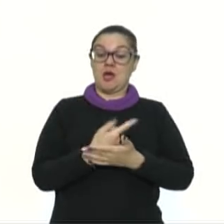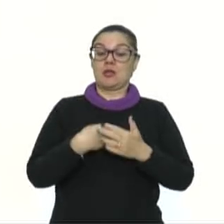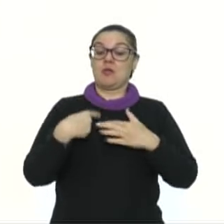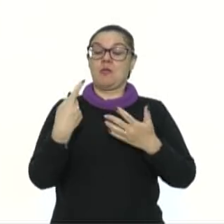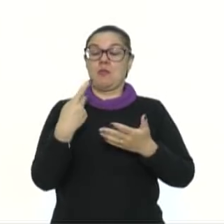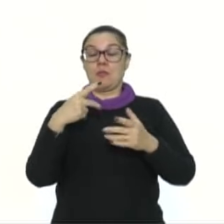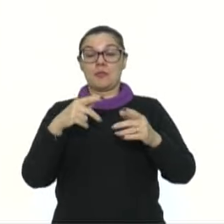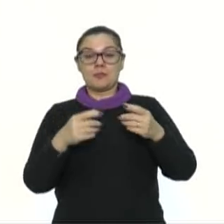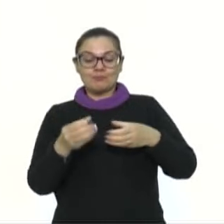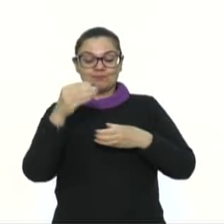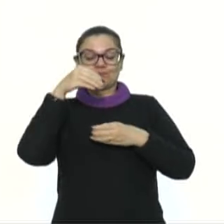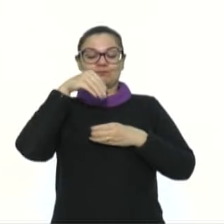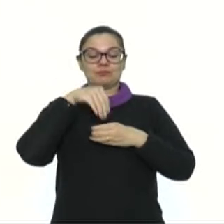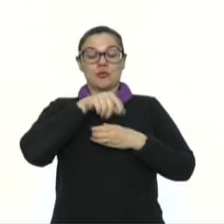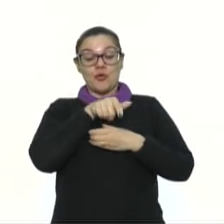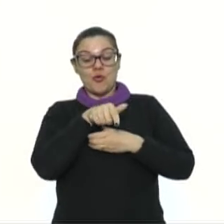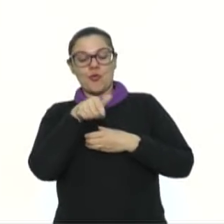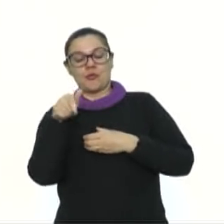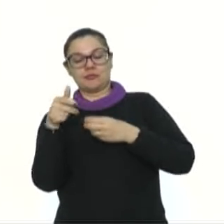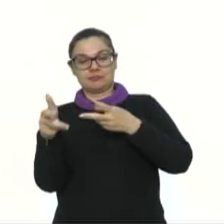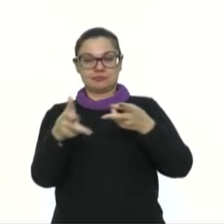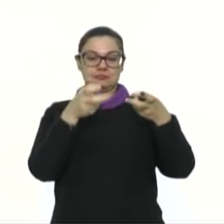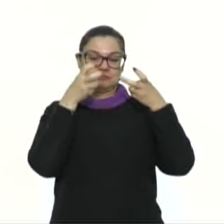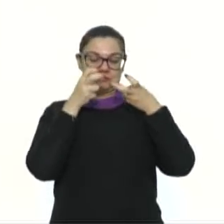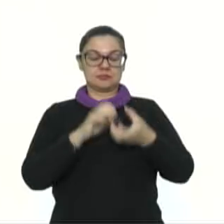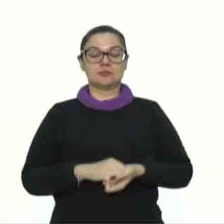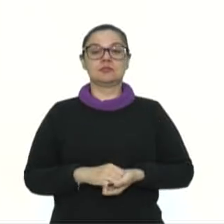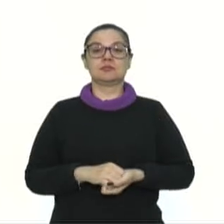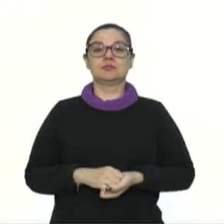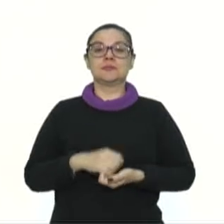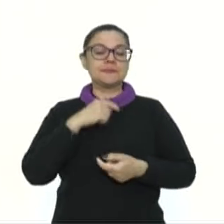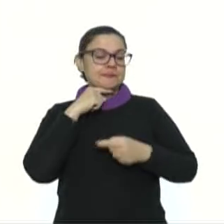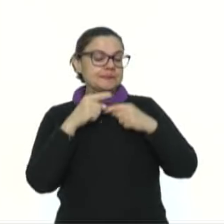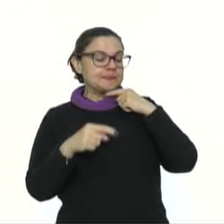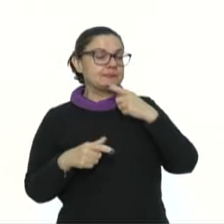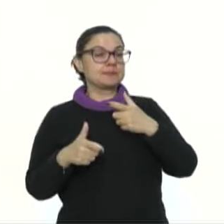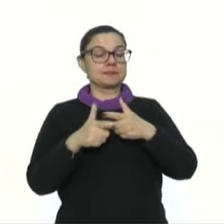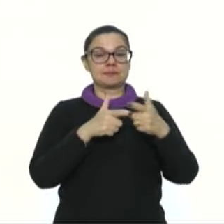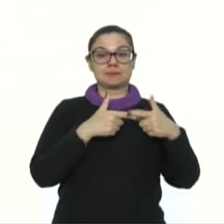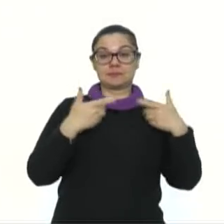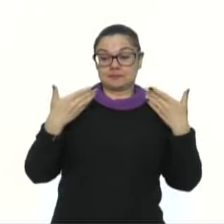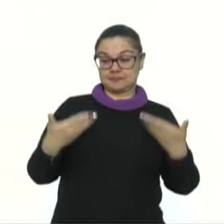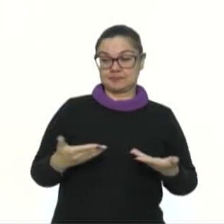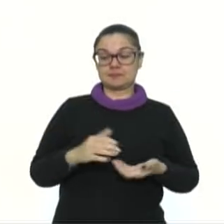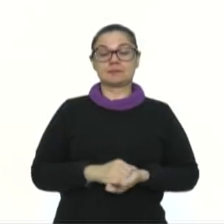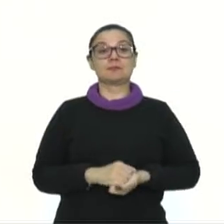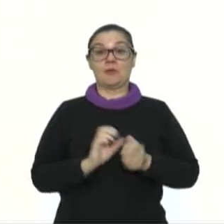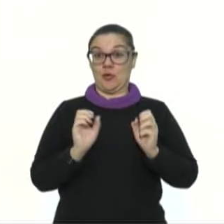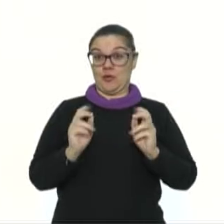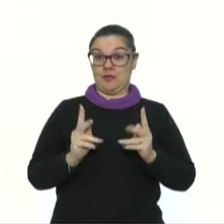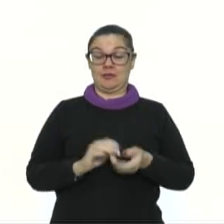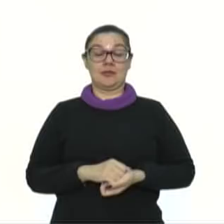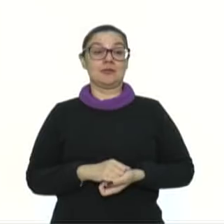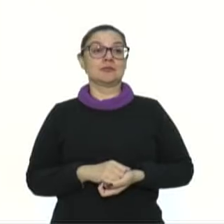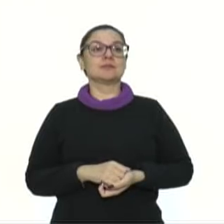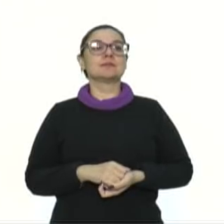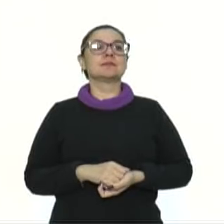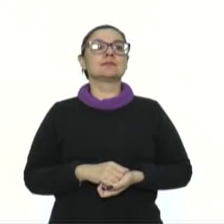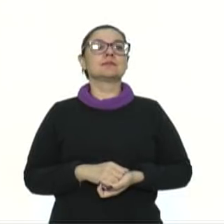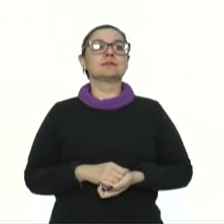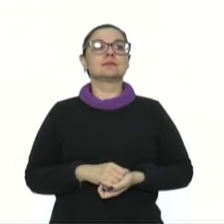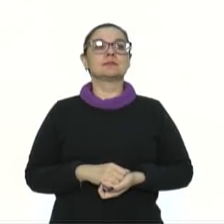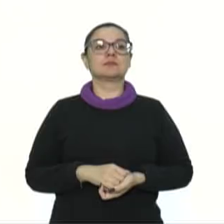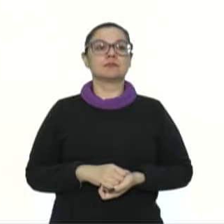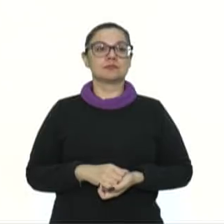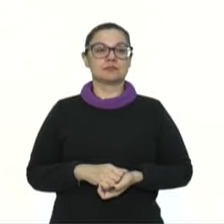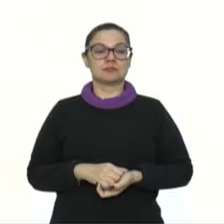si através de uma outra perspectiva, questionando este papel, ok? A gente